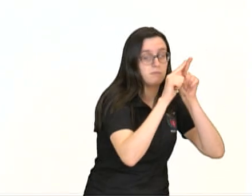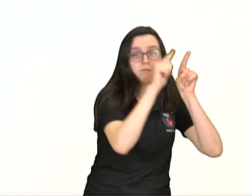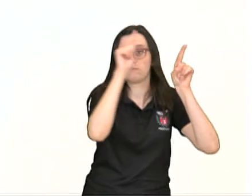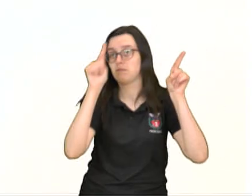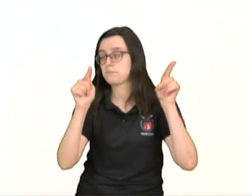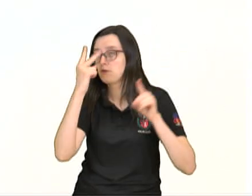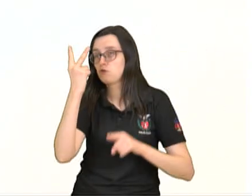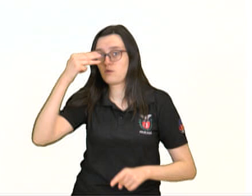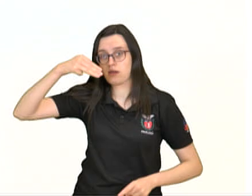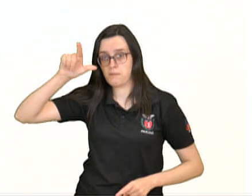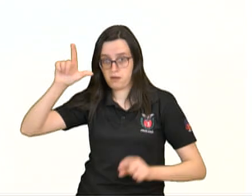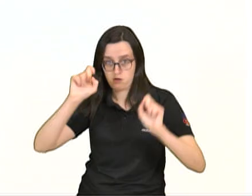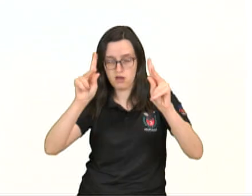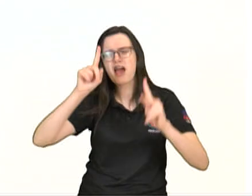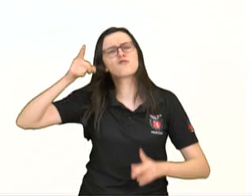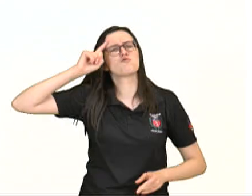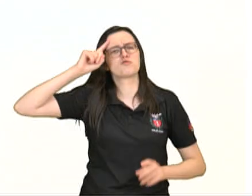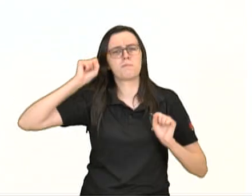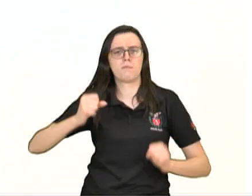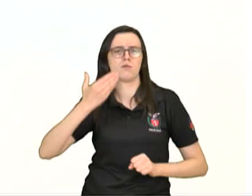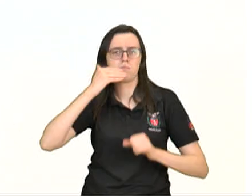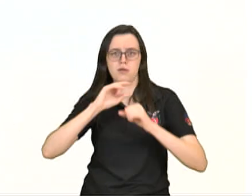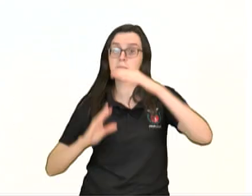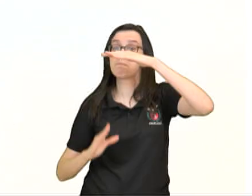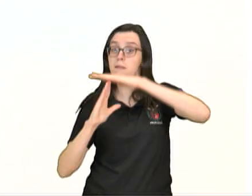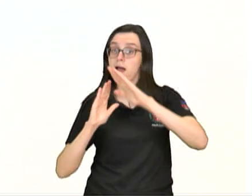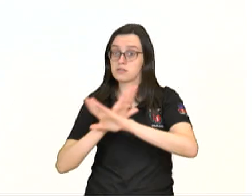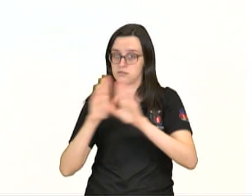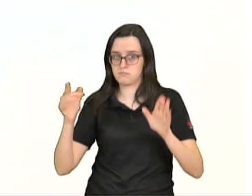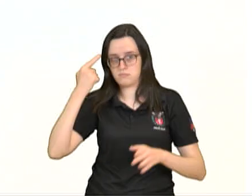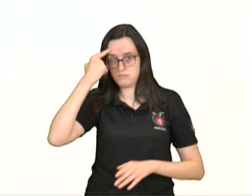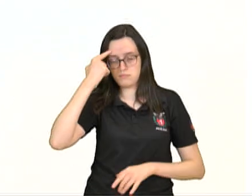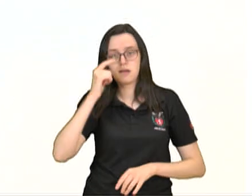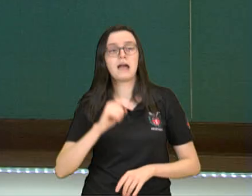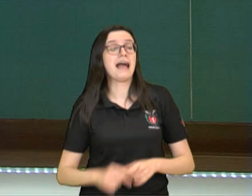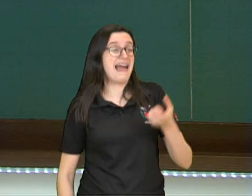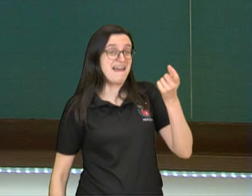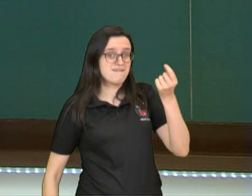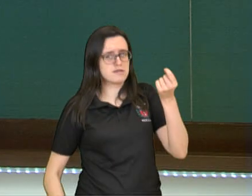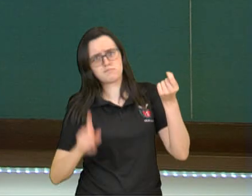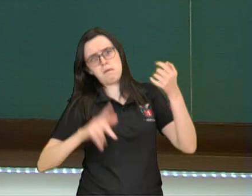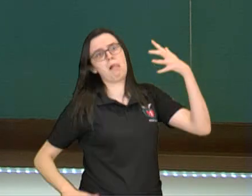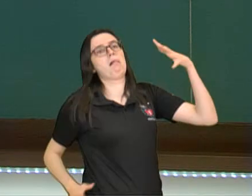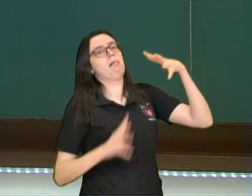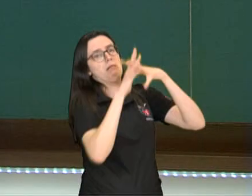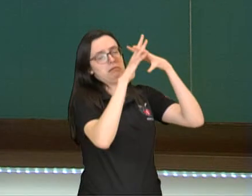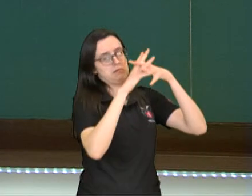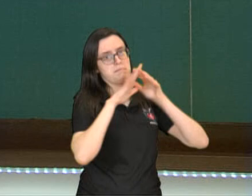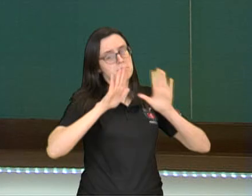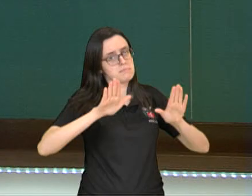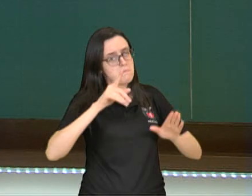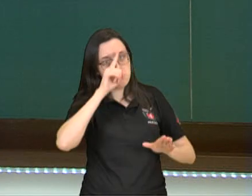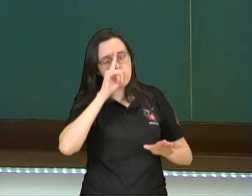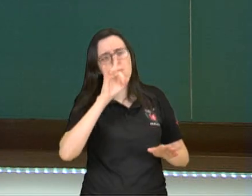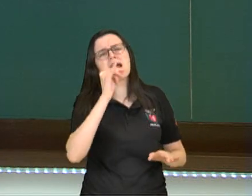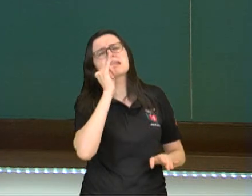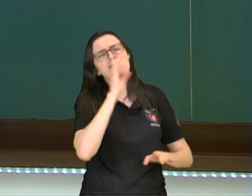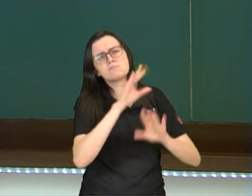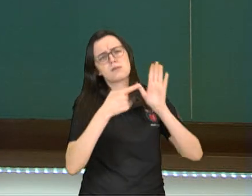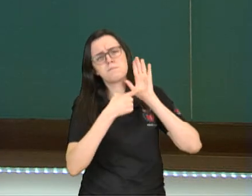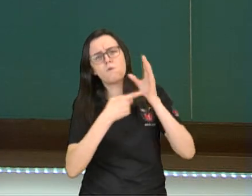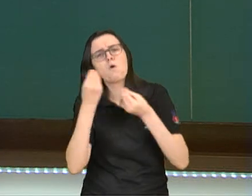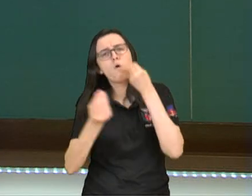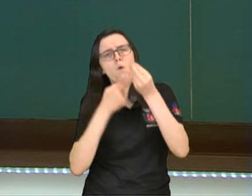sal. Que seria a ingestão diária, né, gente? Claro que 20 gramas de sal já é muito acima do que a gente pode ingerir. Estamos usando essa quantidade apenas